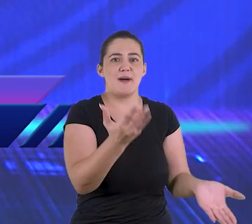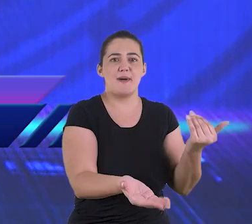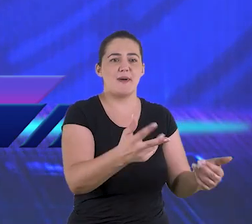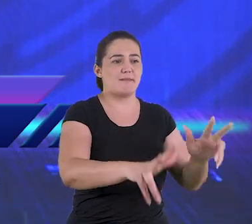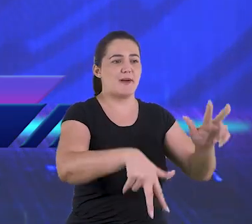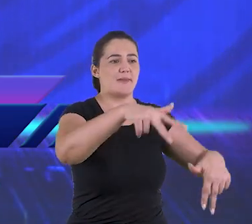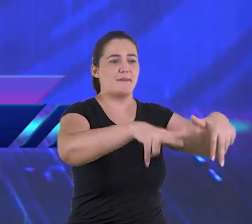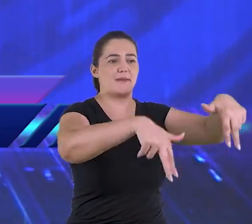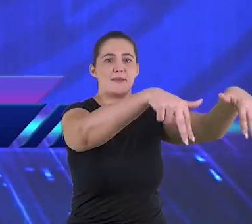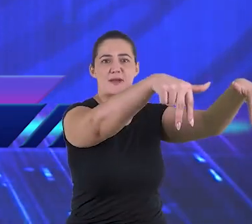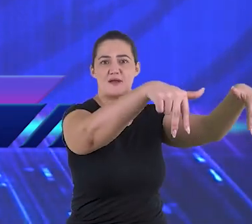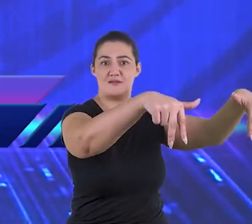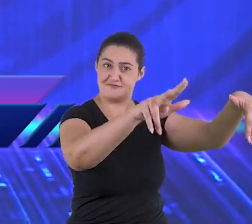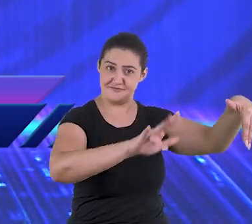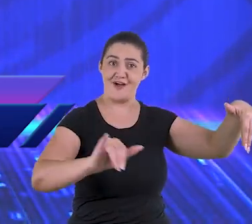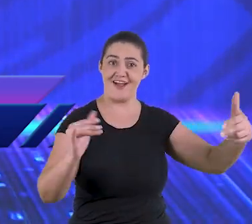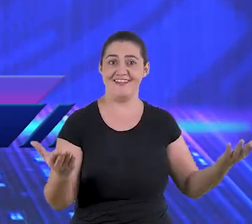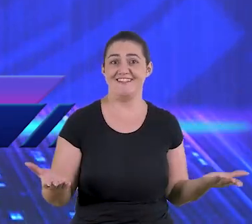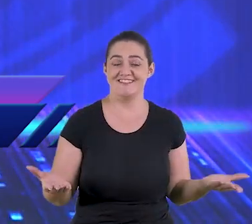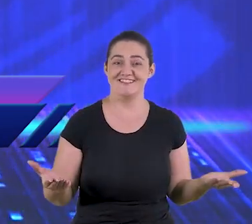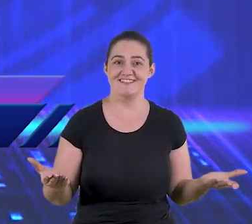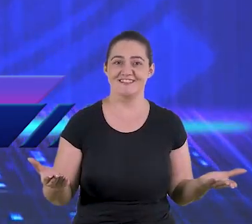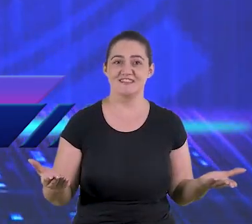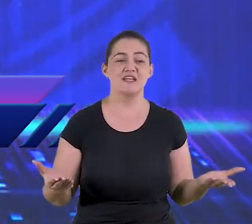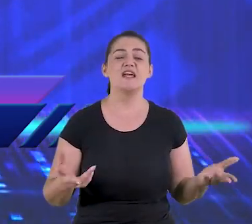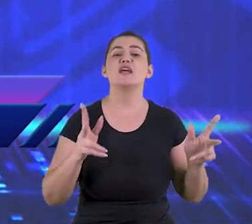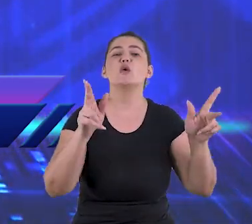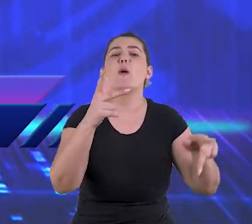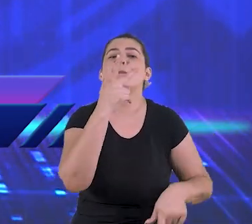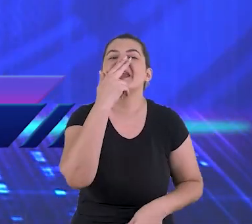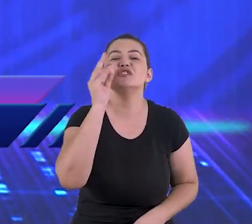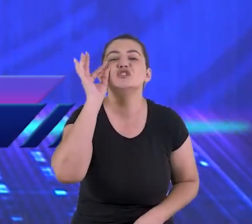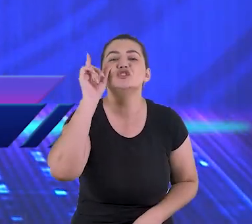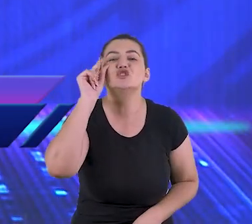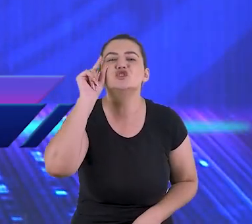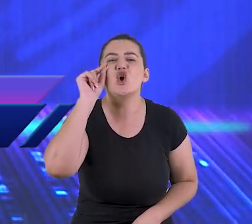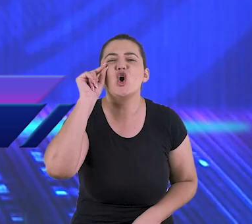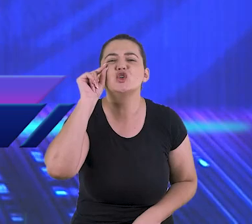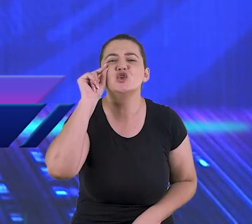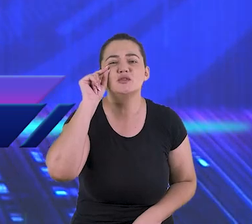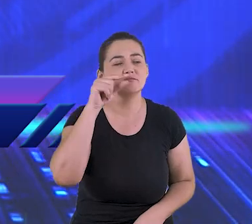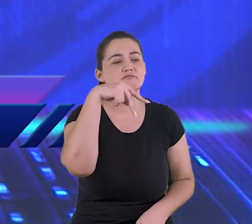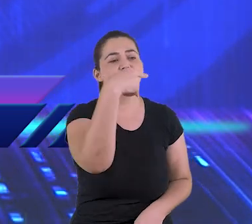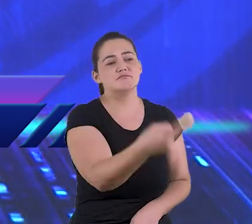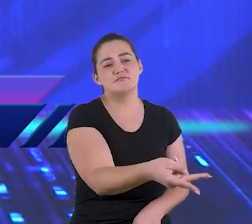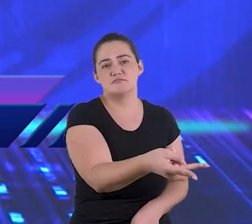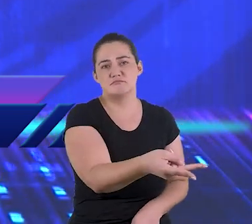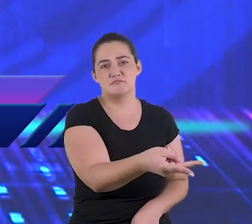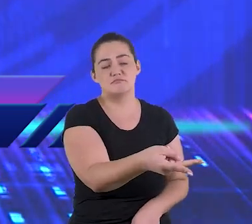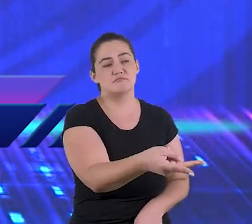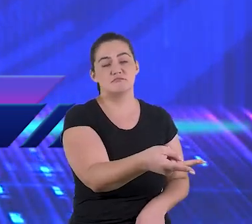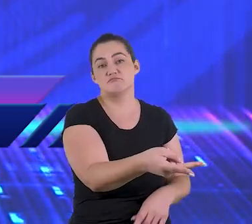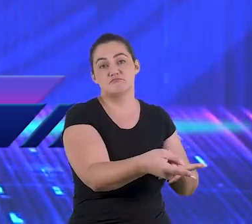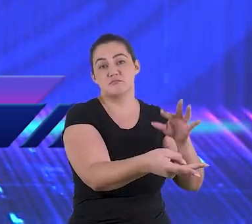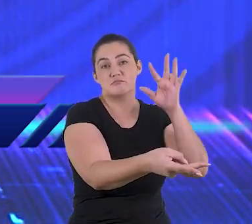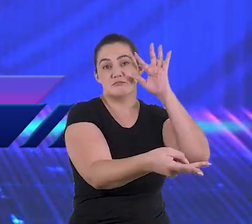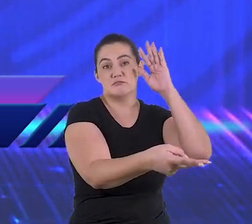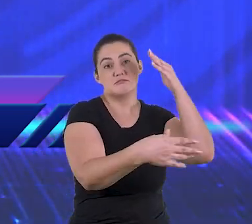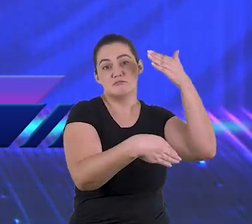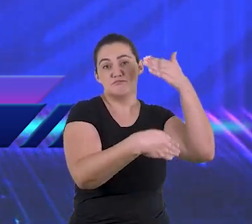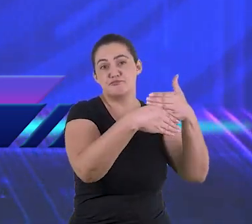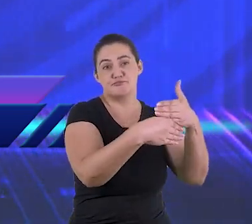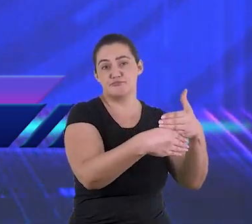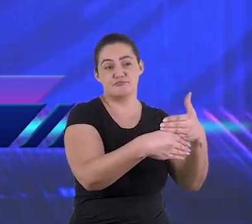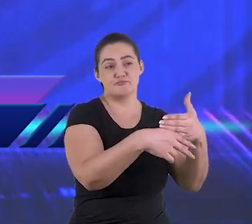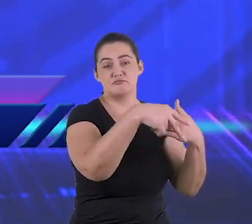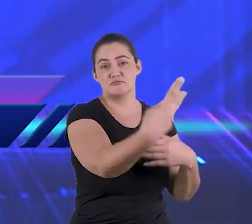neste sentido, na Bíblia, é apenas como um sono. Quem descansa das batalhas